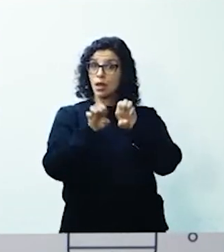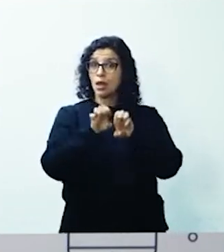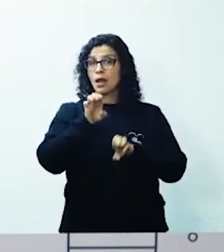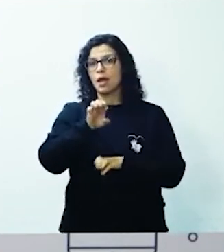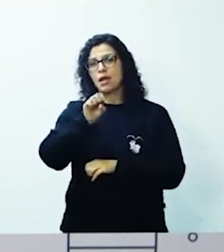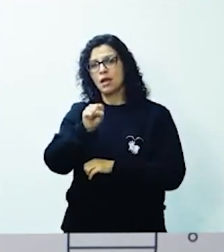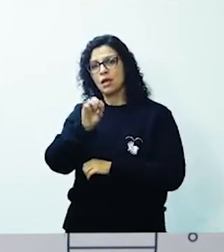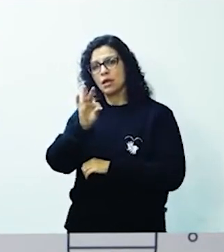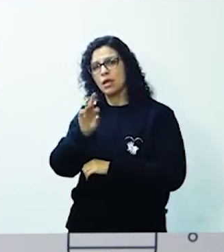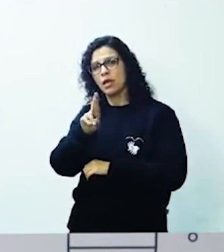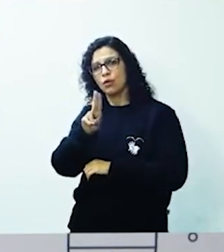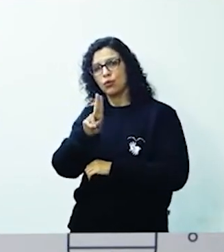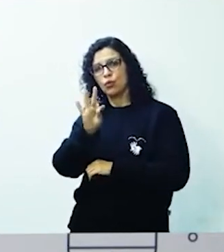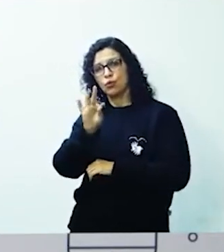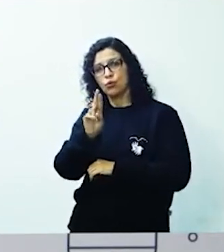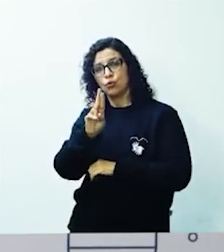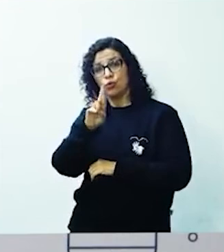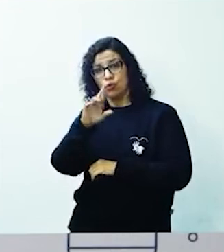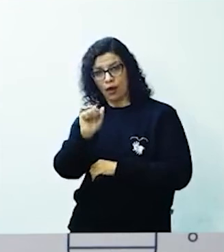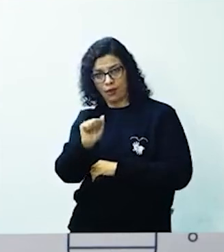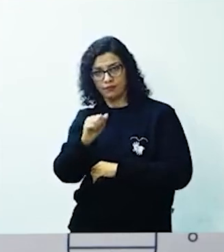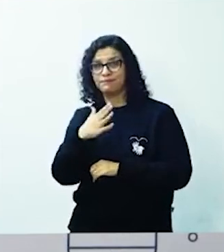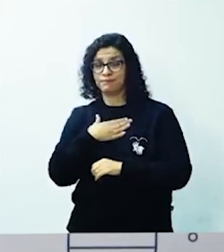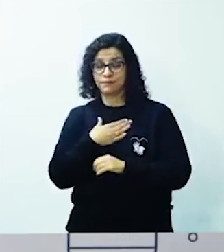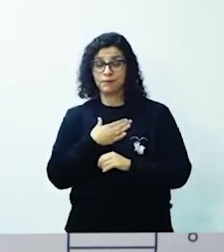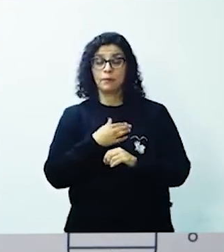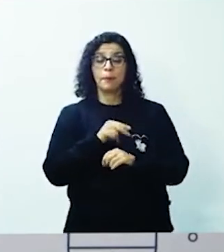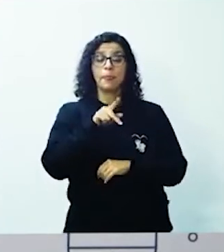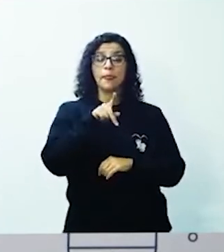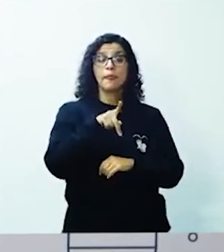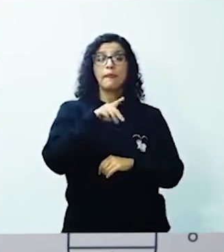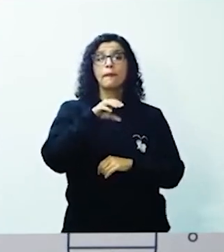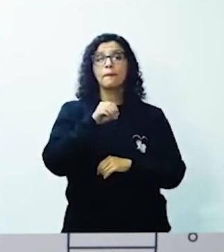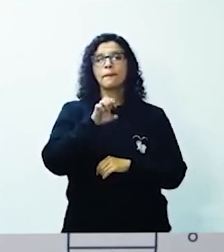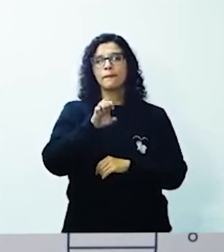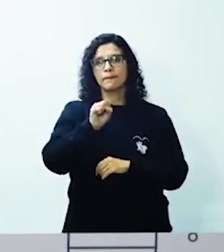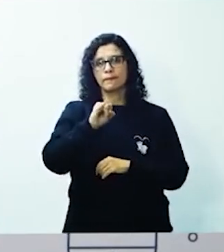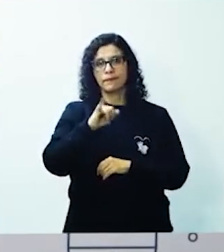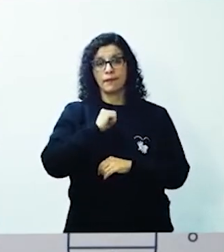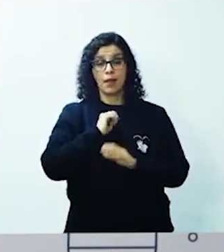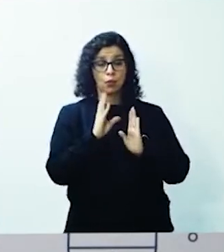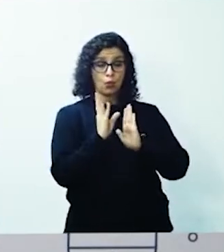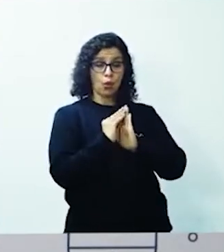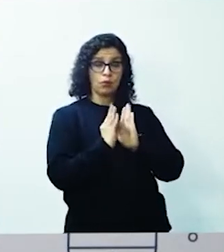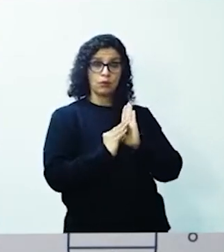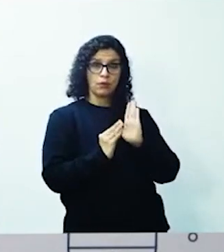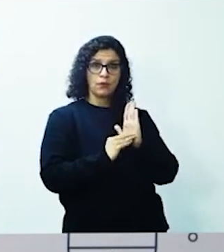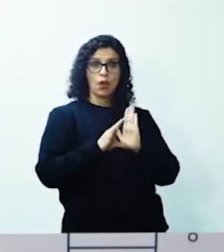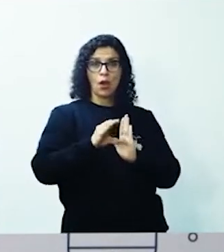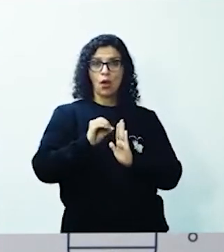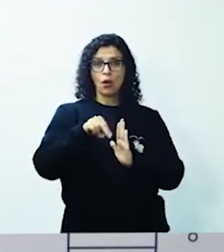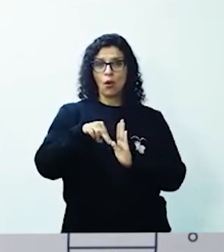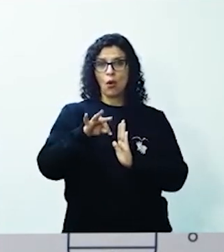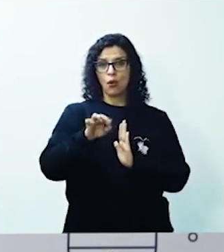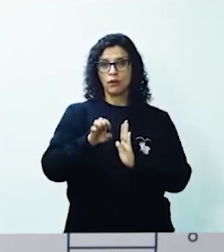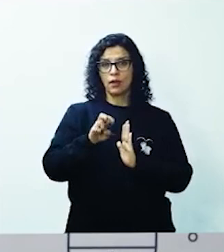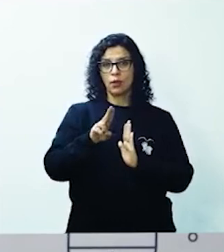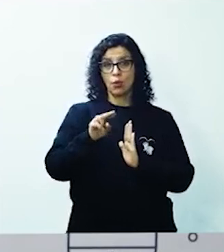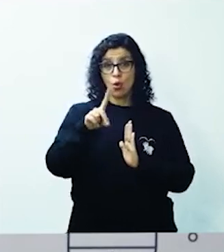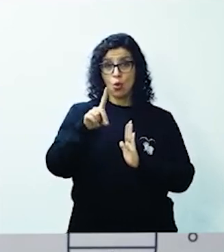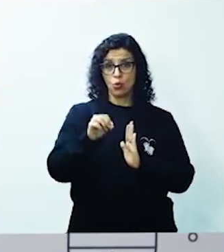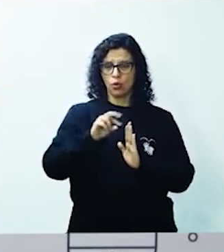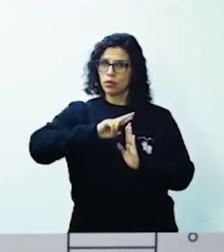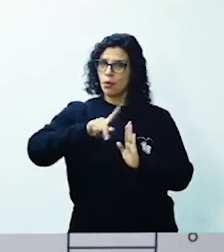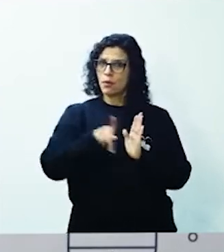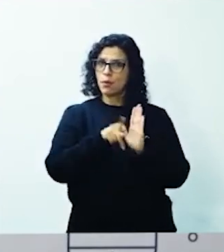estrutura, formato do poema. A poesia é o conteúdo e não está